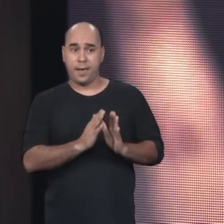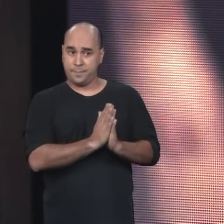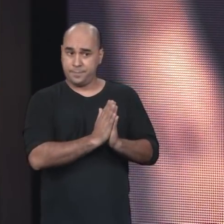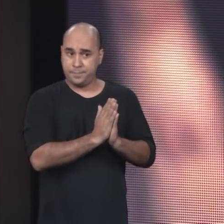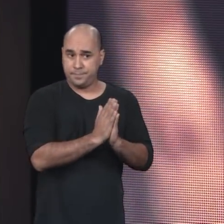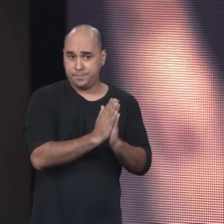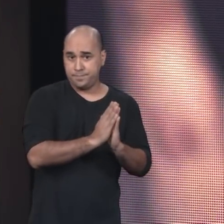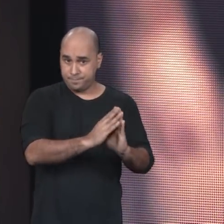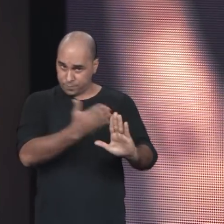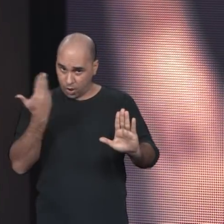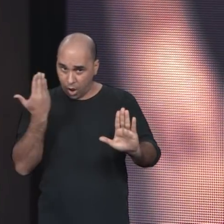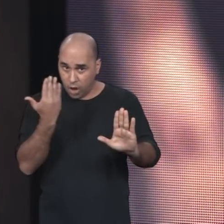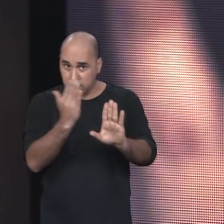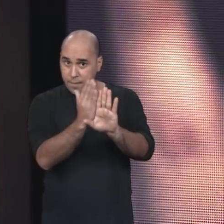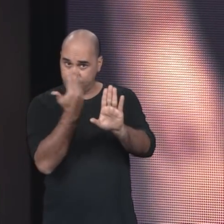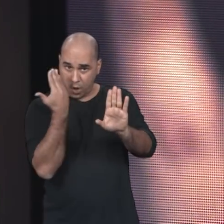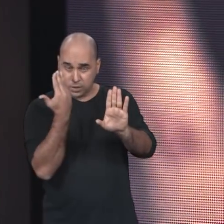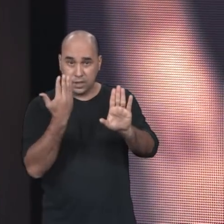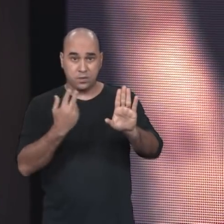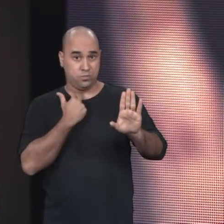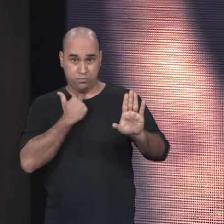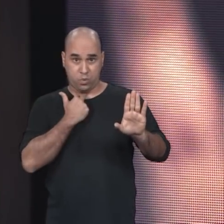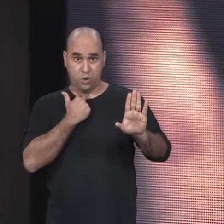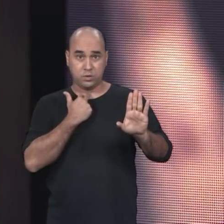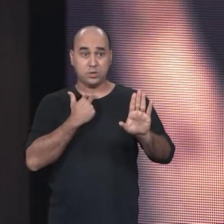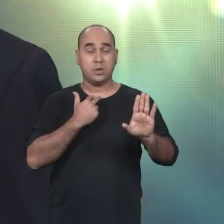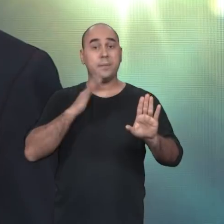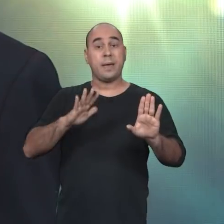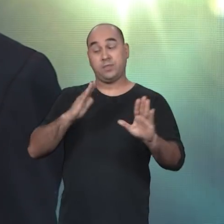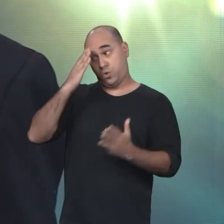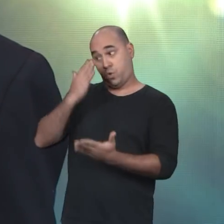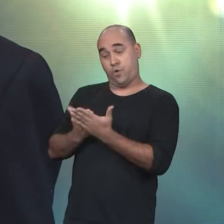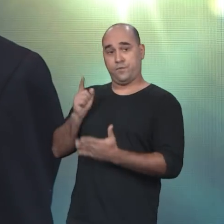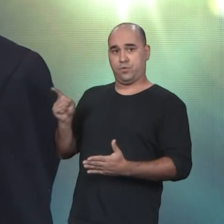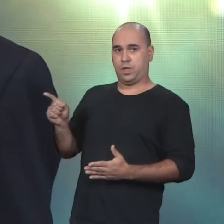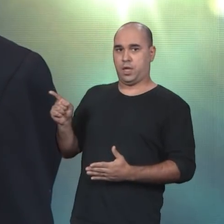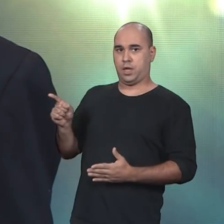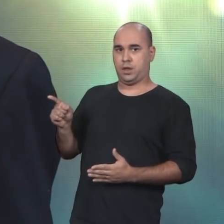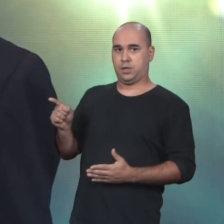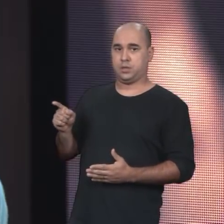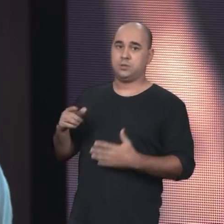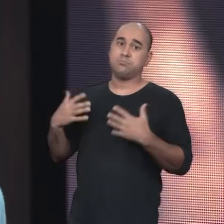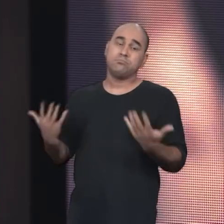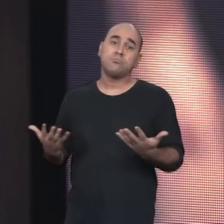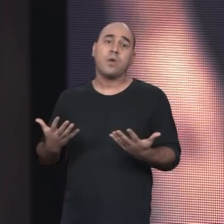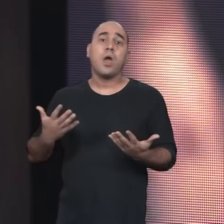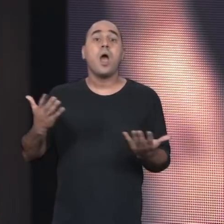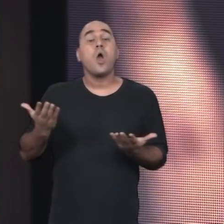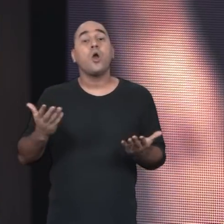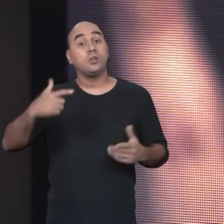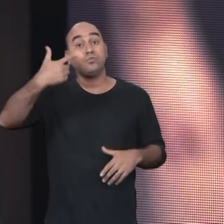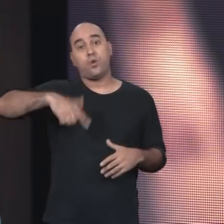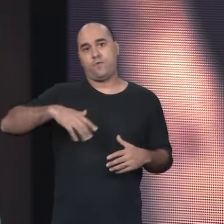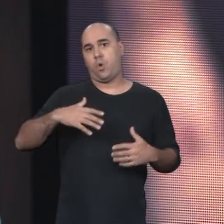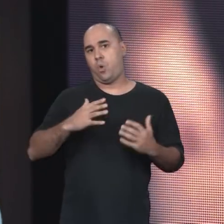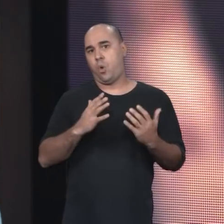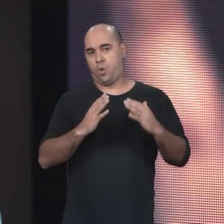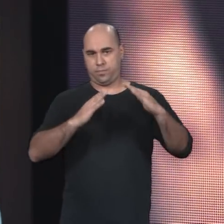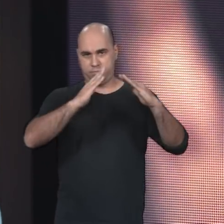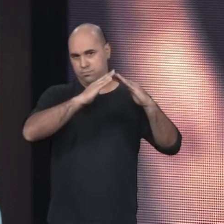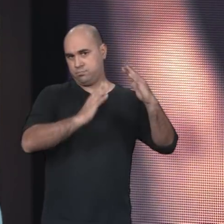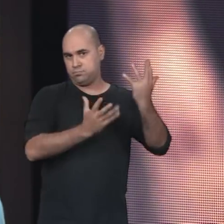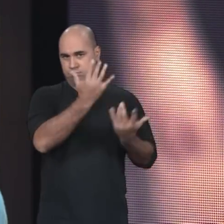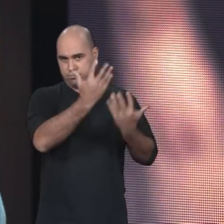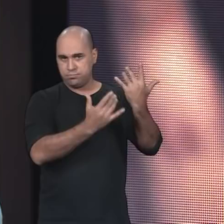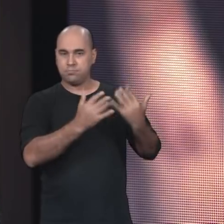genuína. Agora eu vou colocar a mesma situação com outro personagem. Você está de novo no fogo, Você vai para aquela porta, mas